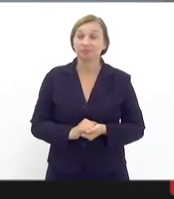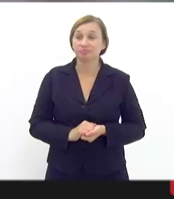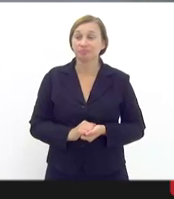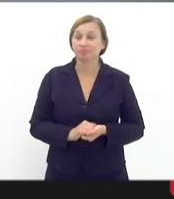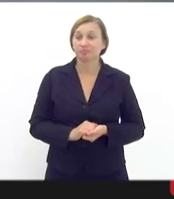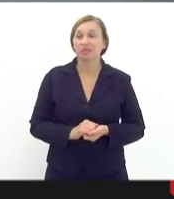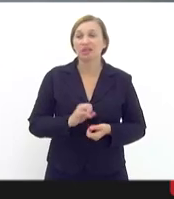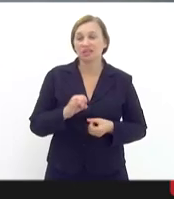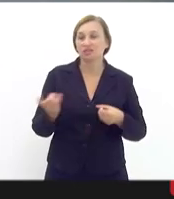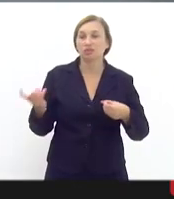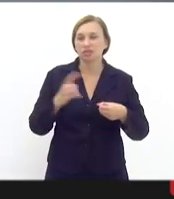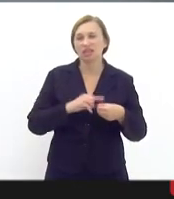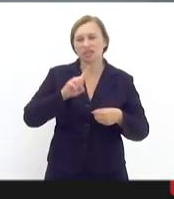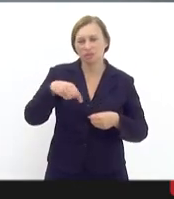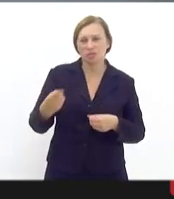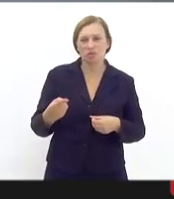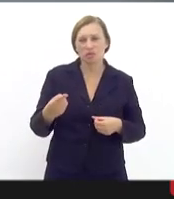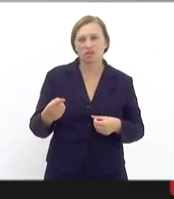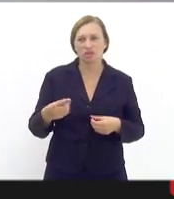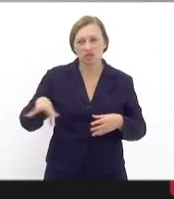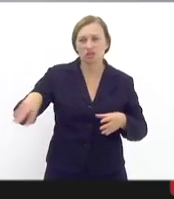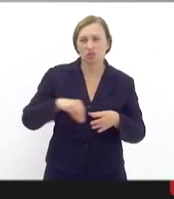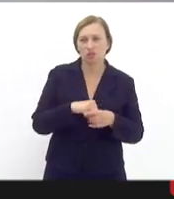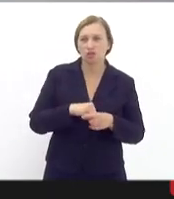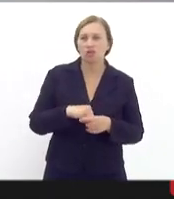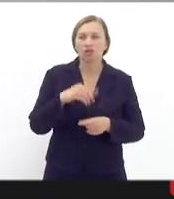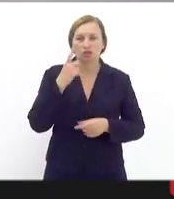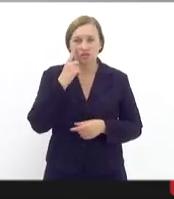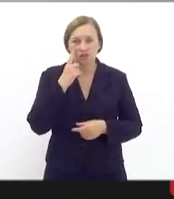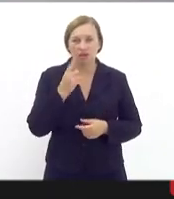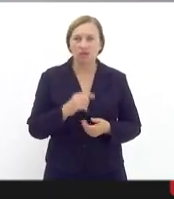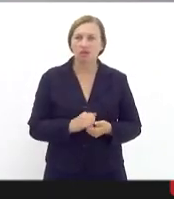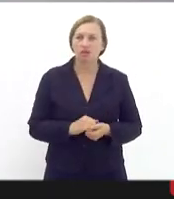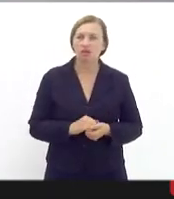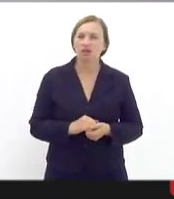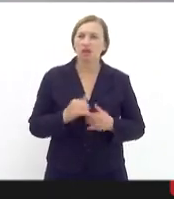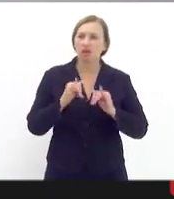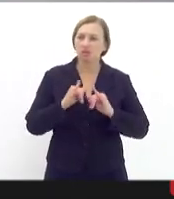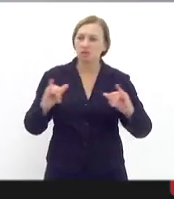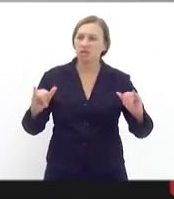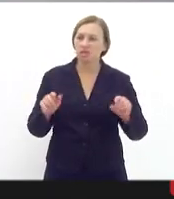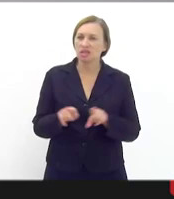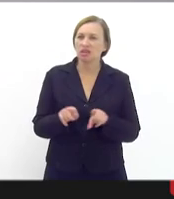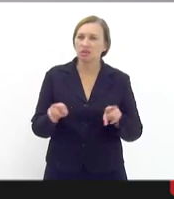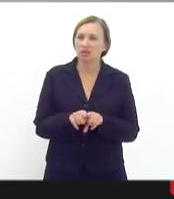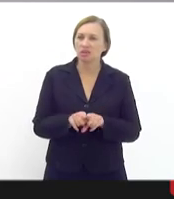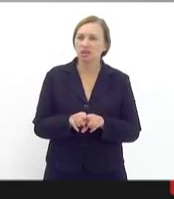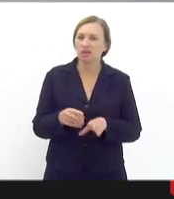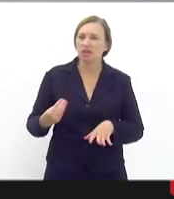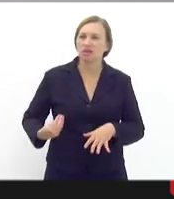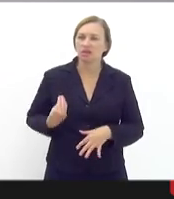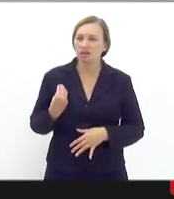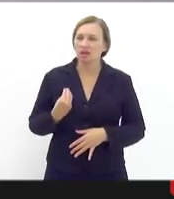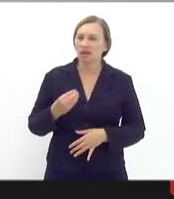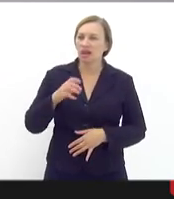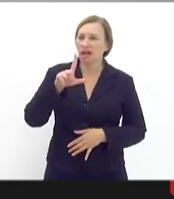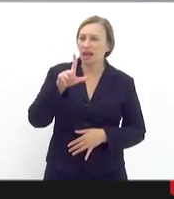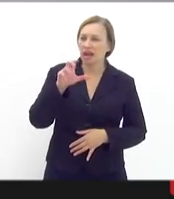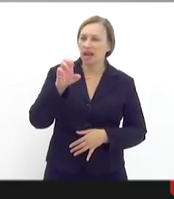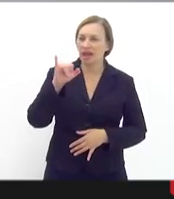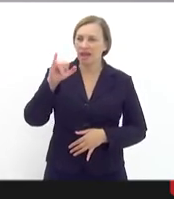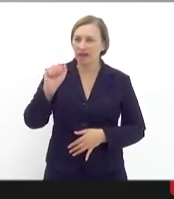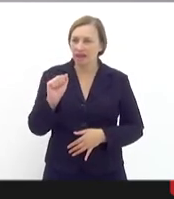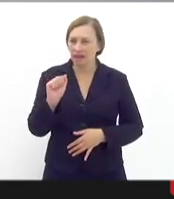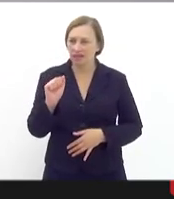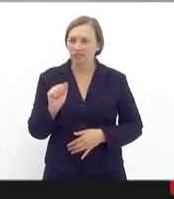voltar mais tarde também. Ela anunciar, enquanto ela, a gente vê se ela vai... Vamos só anunciar também a presença da Leia Galdens, que é do